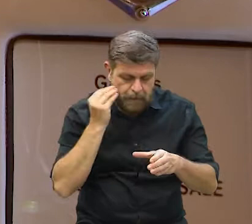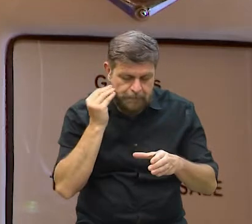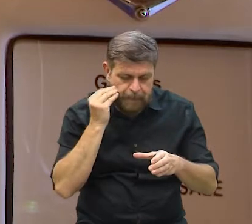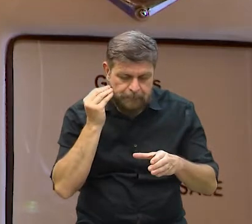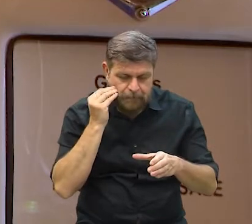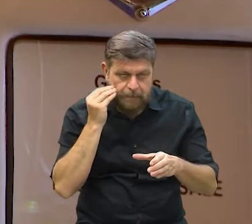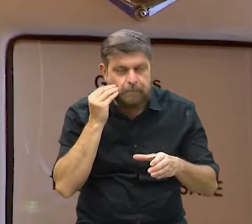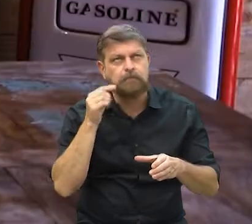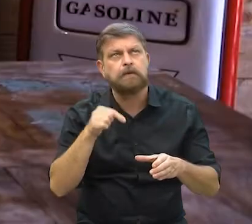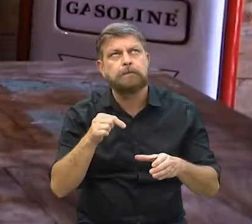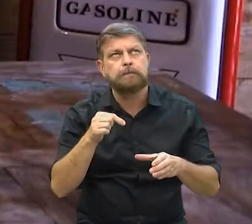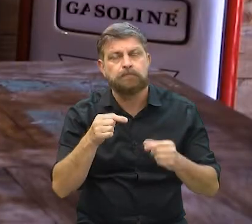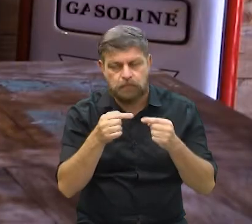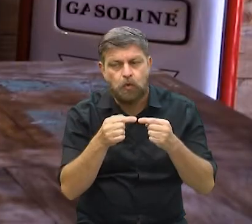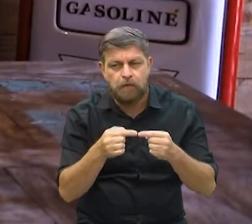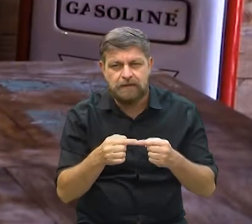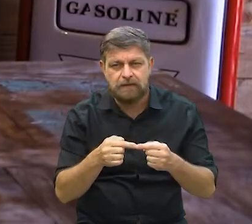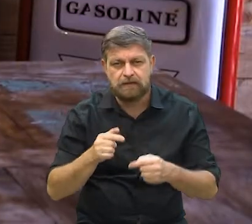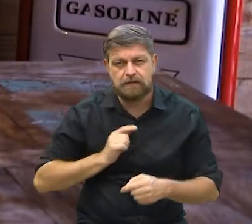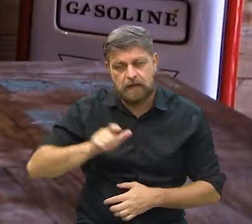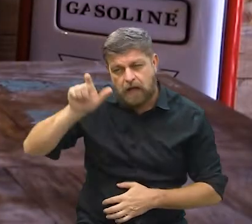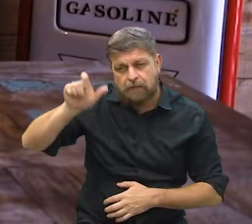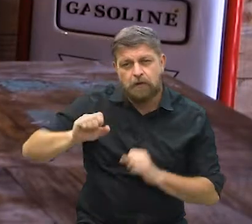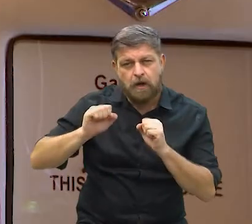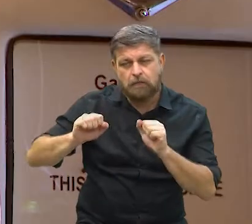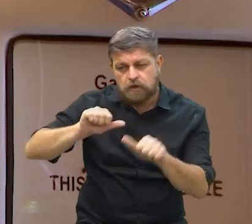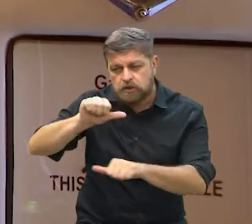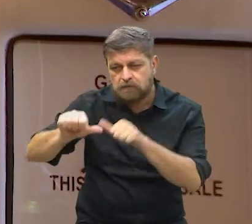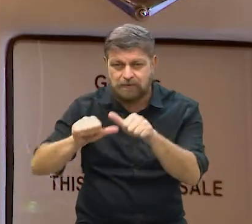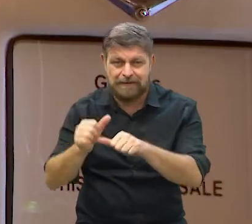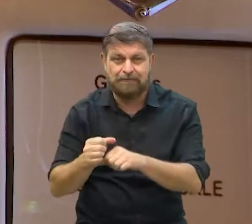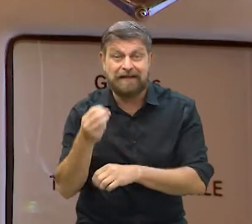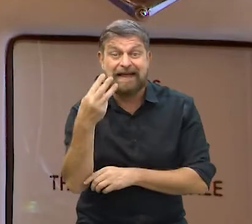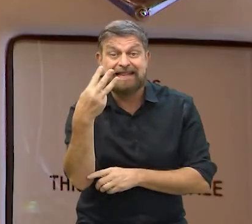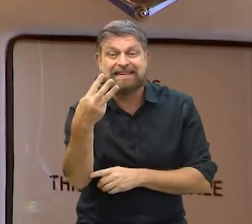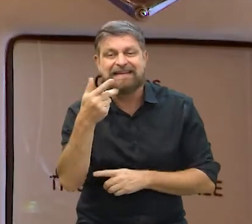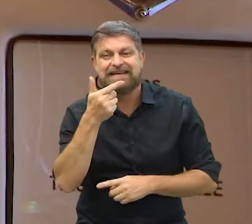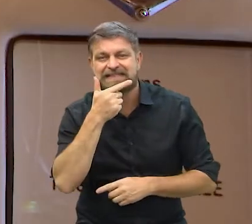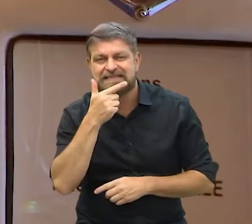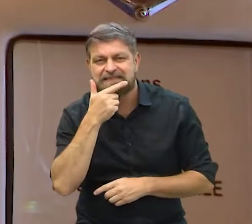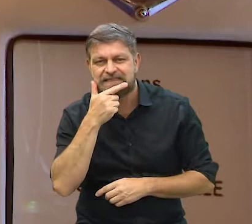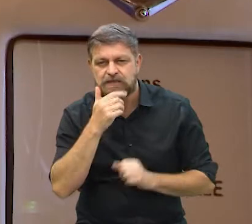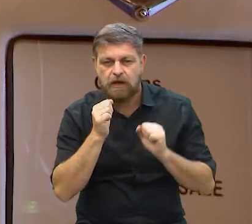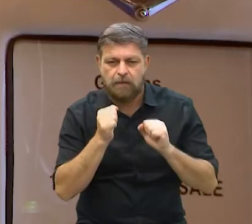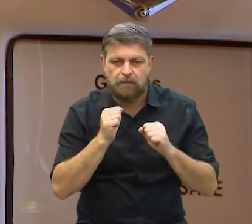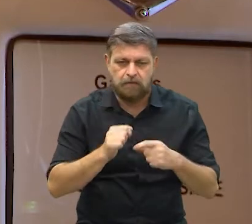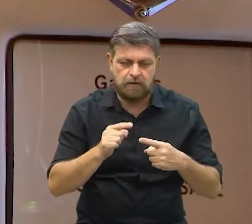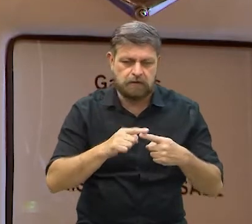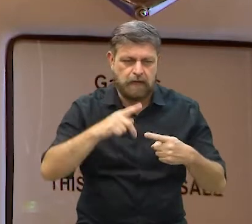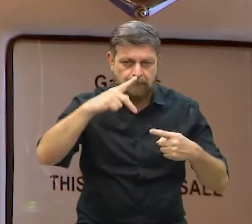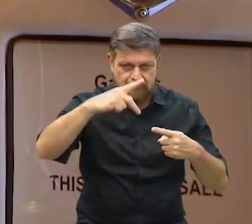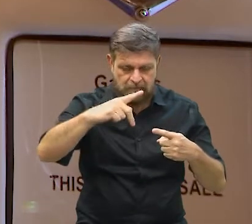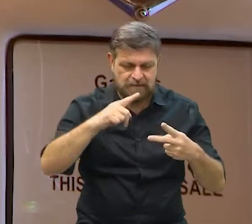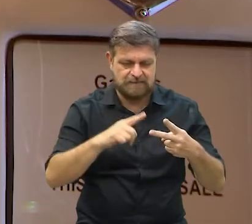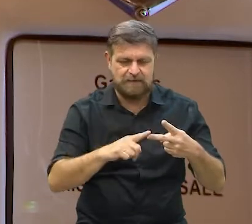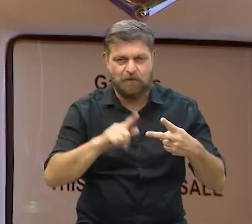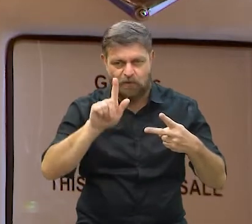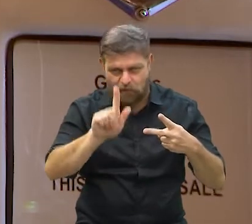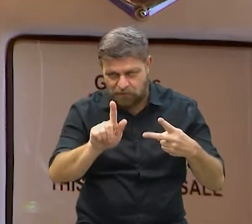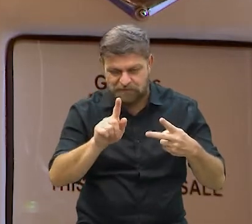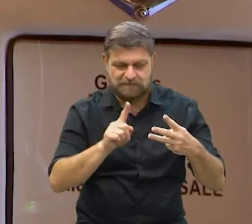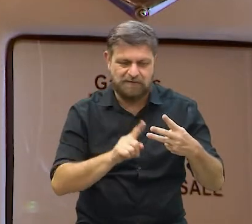no gosto da pessoa, né? A gente pode fazer um molho três queijos, né? Pode ter parmesão, mussarela,